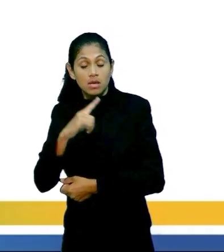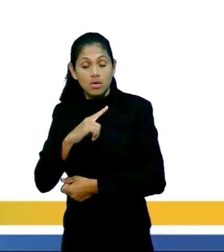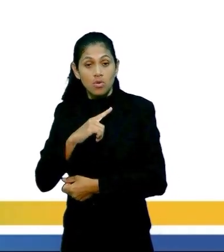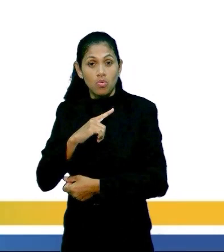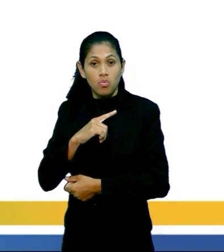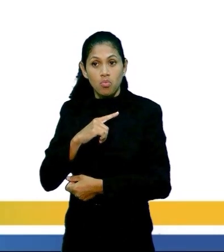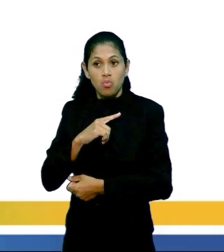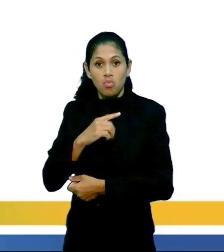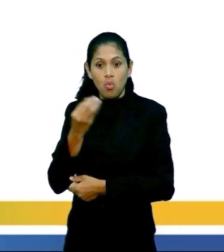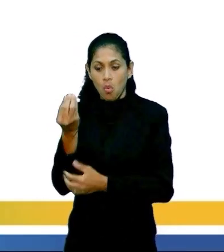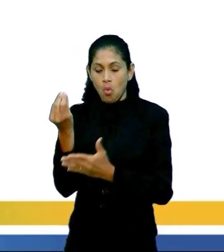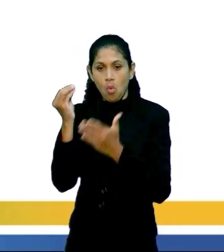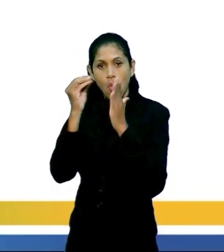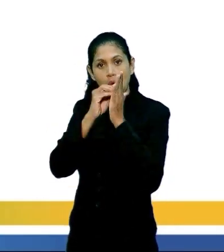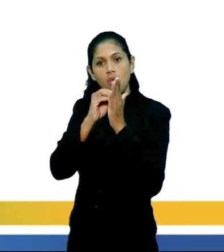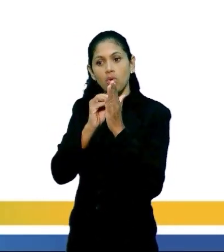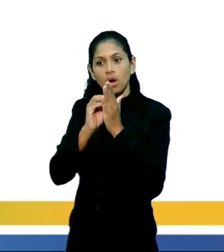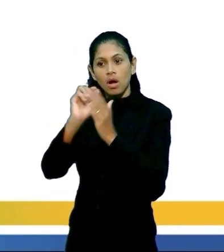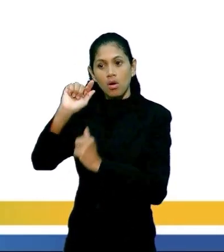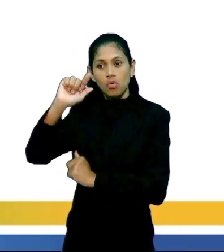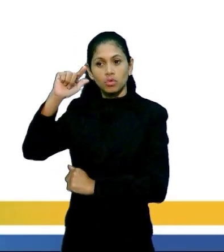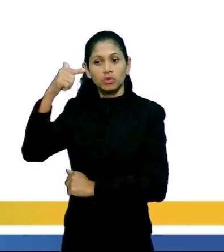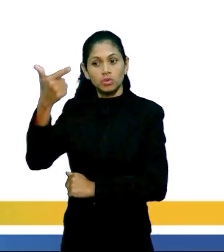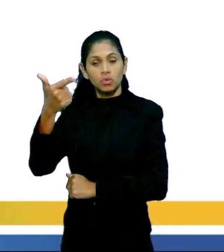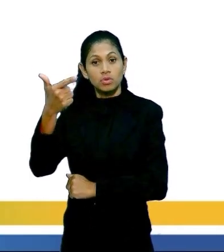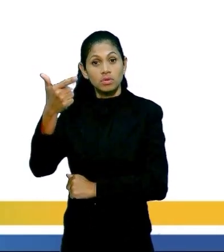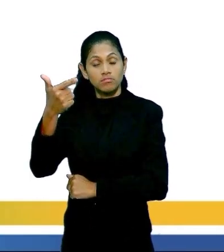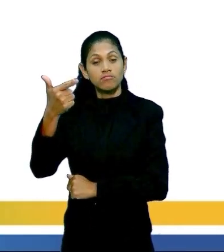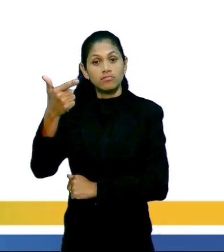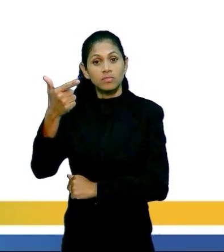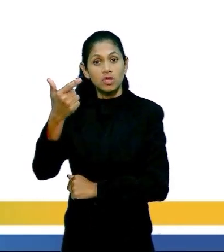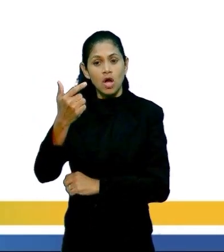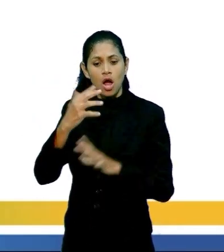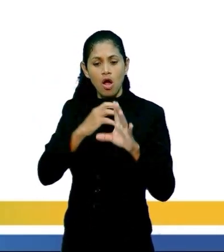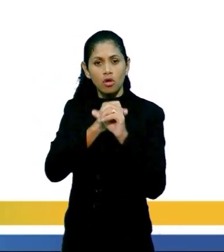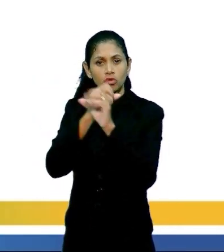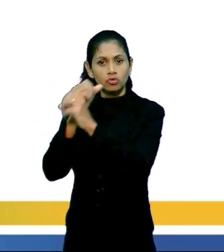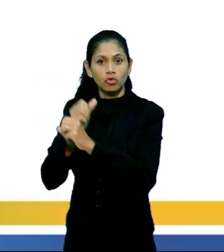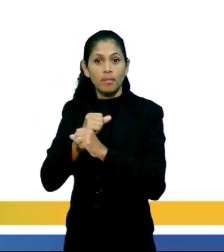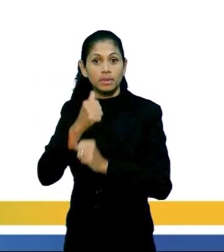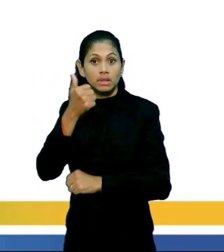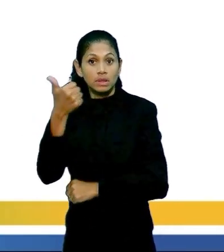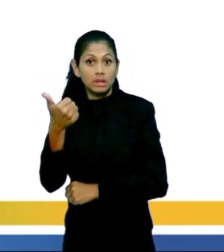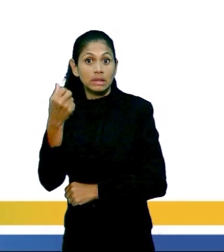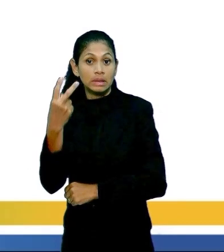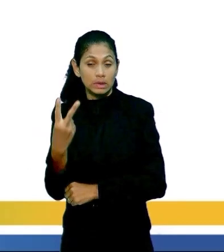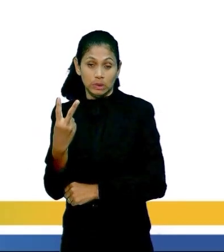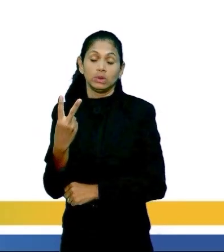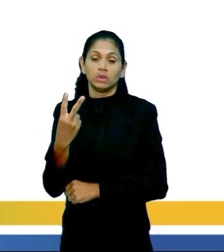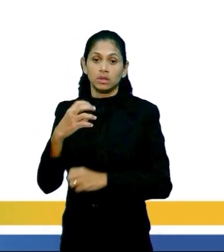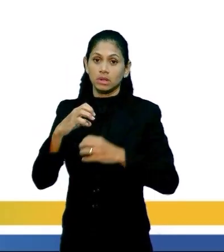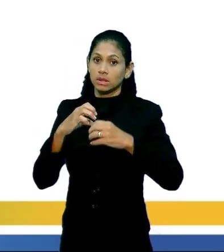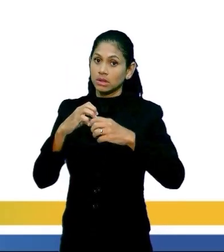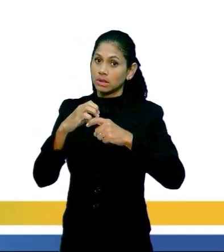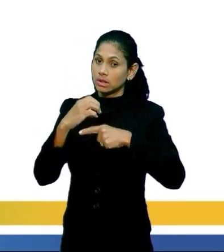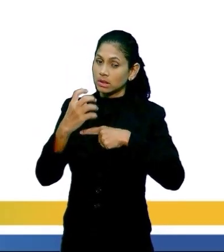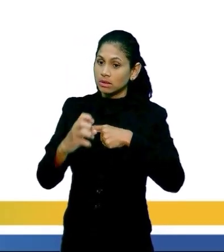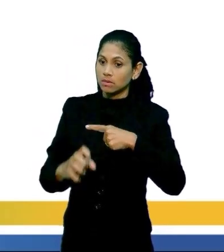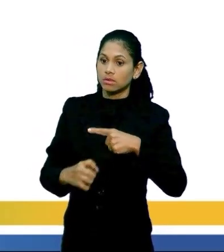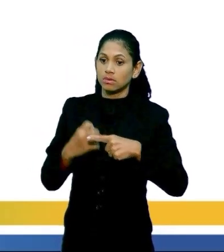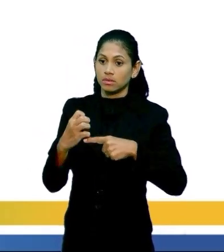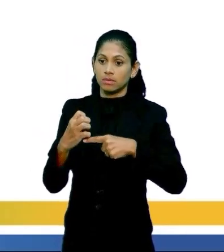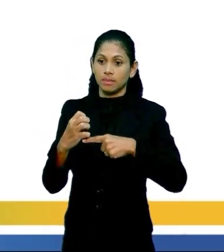8, 9, 10, 11, 12. Iria ficar 12 elétrons. Por isso que você teve que retirar 1 da última, do